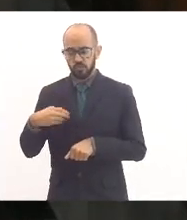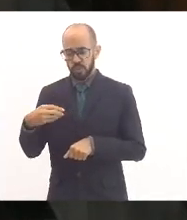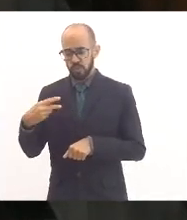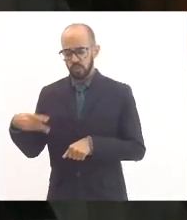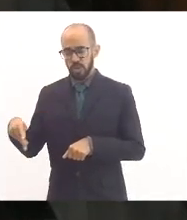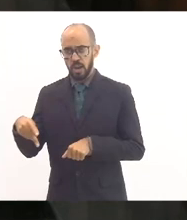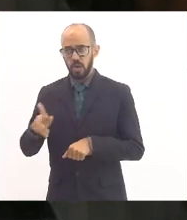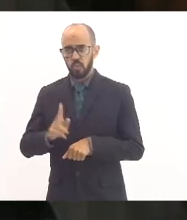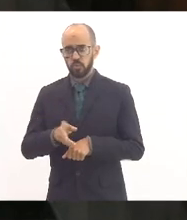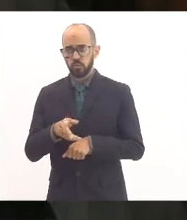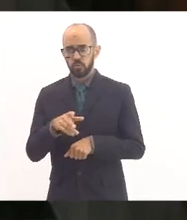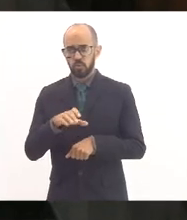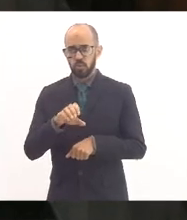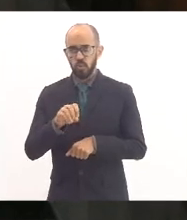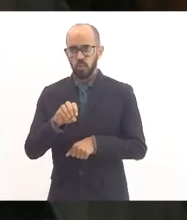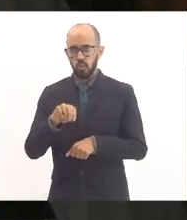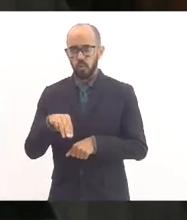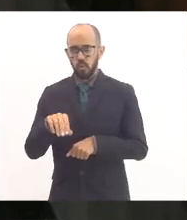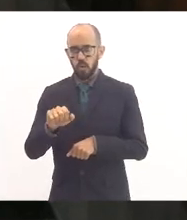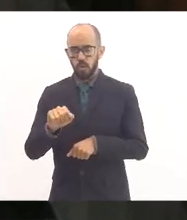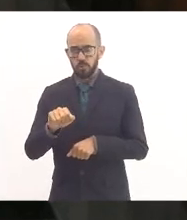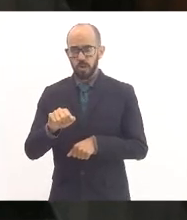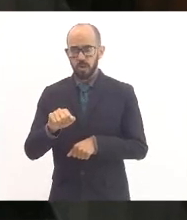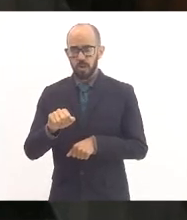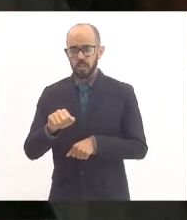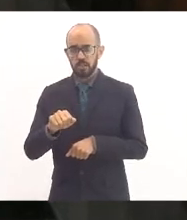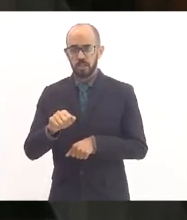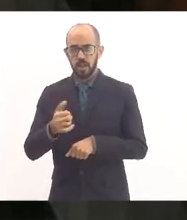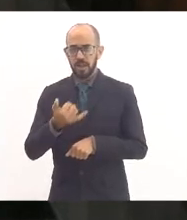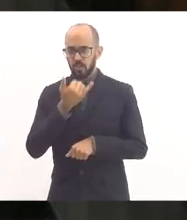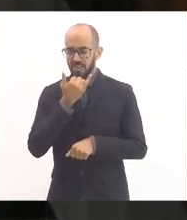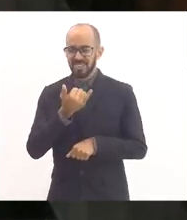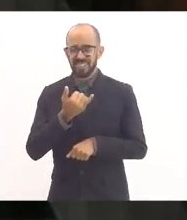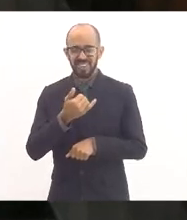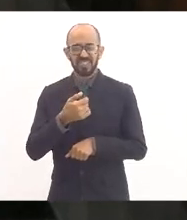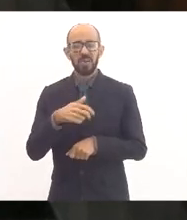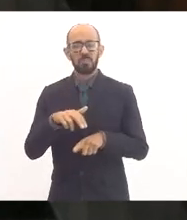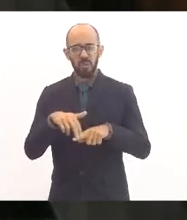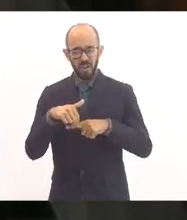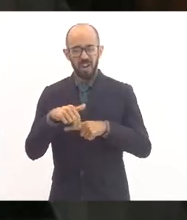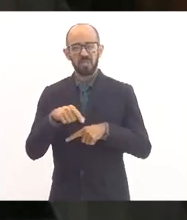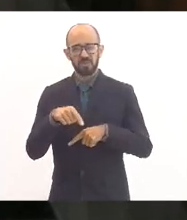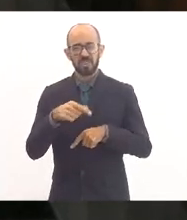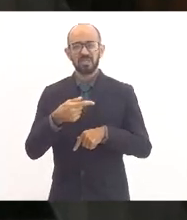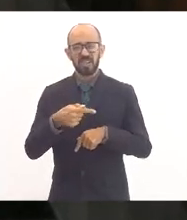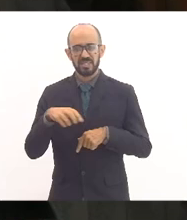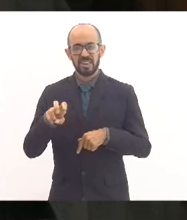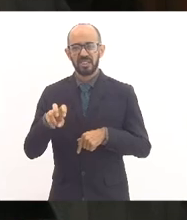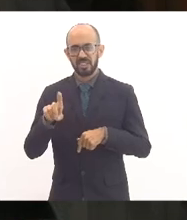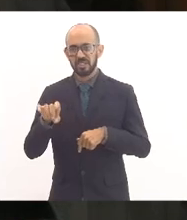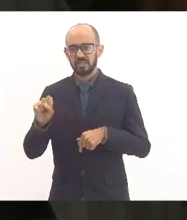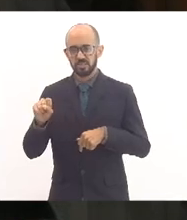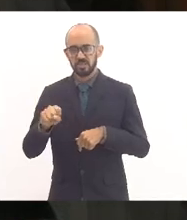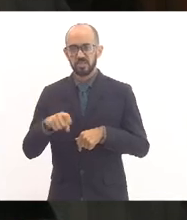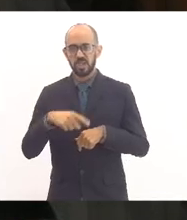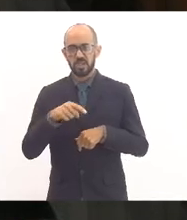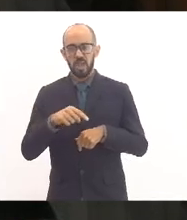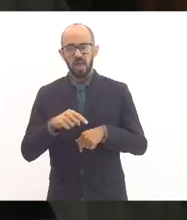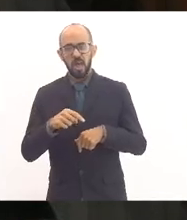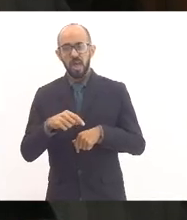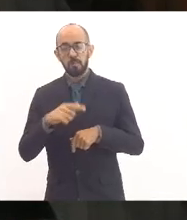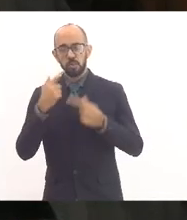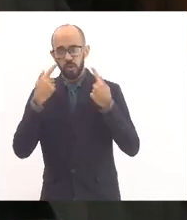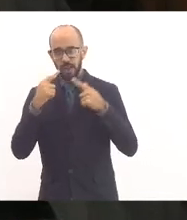Continua em coma há 75 dias do acidente a situação é gravíssima ela deve estar com a